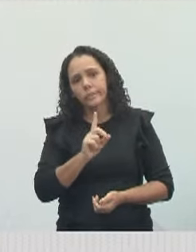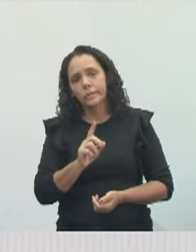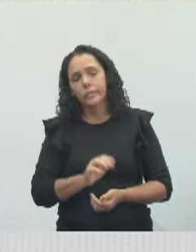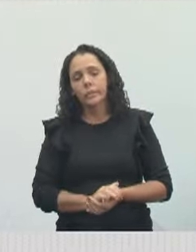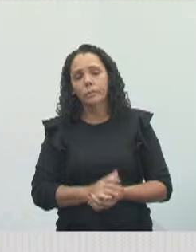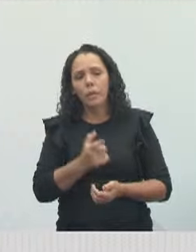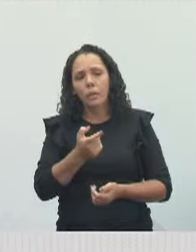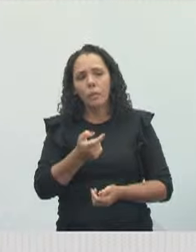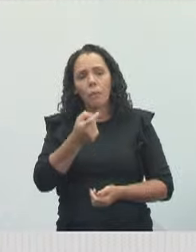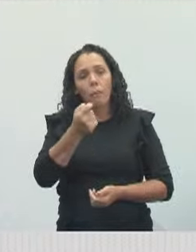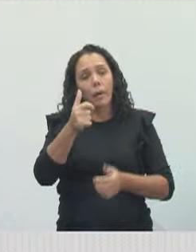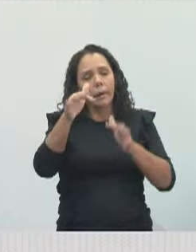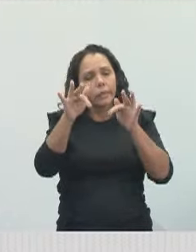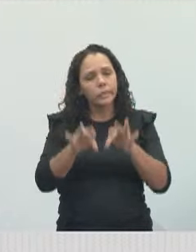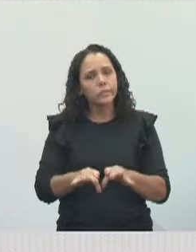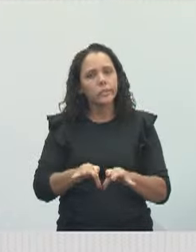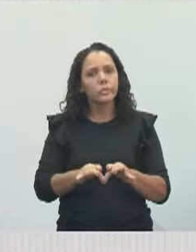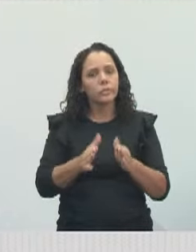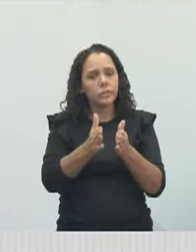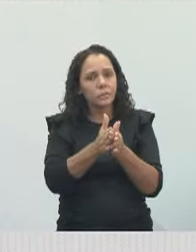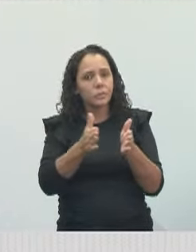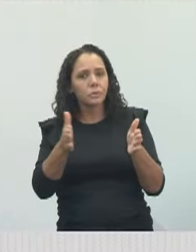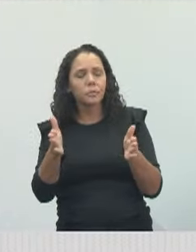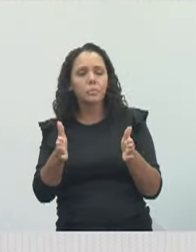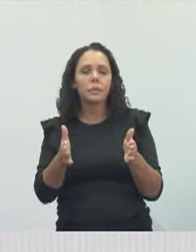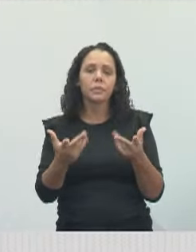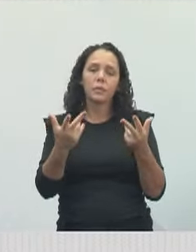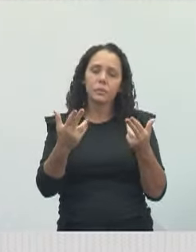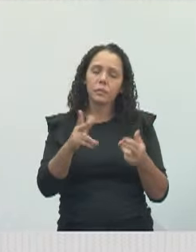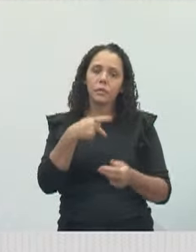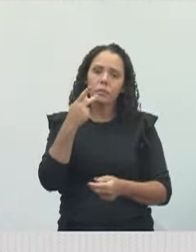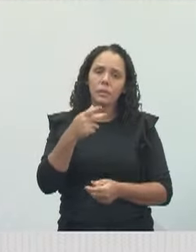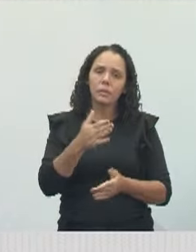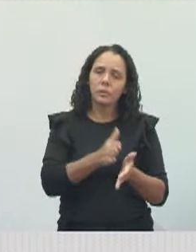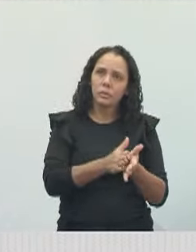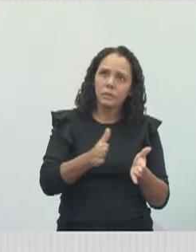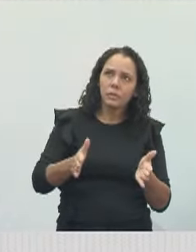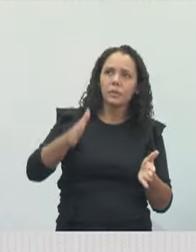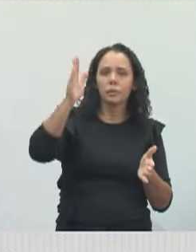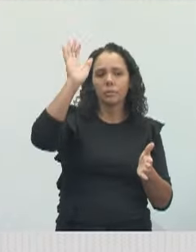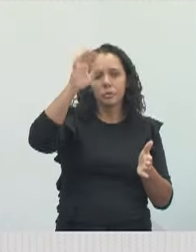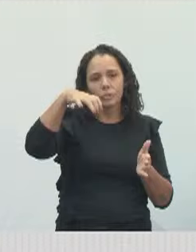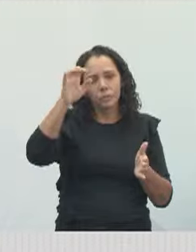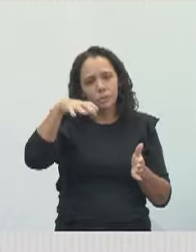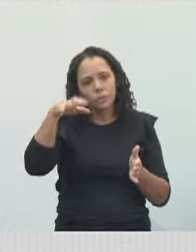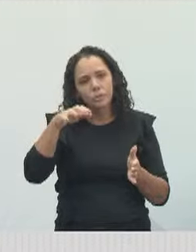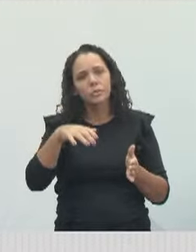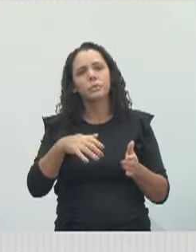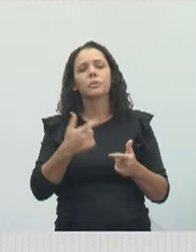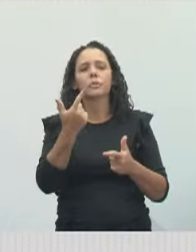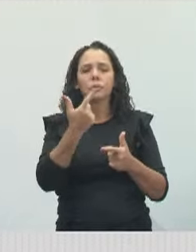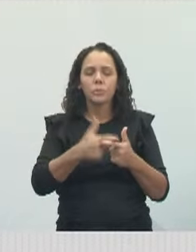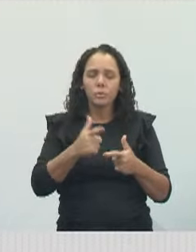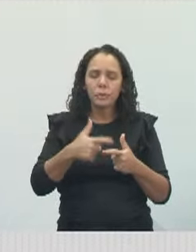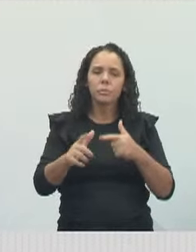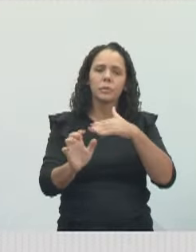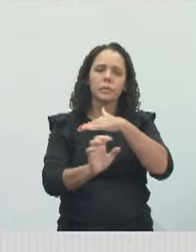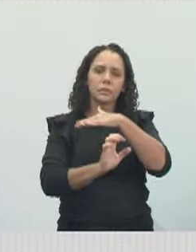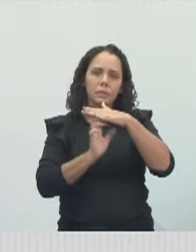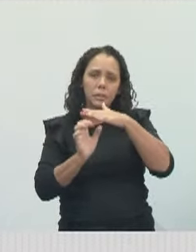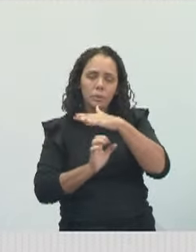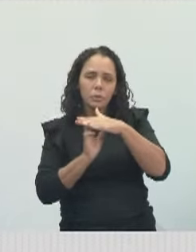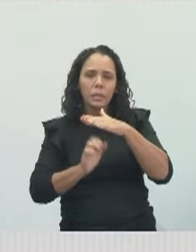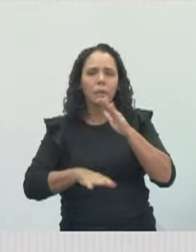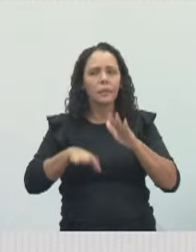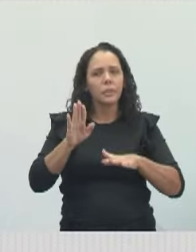aspirando o prazo de 14 meses, né? Foi justamente como eu falei, né? Vem a chuva, vem os problemas burocráticos, muitas vezes da empresa, às vezes